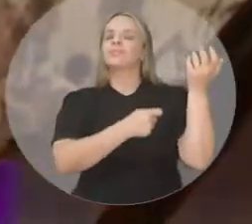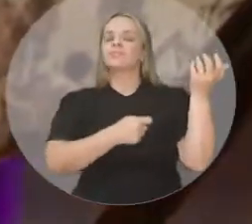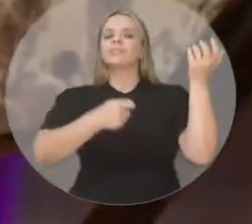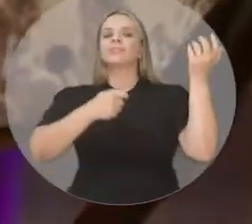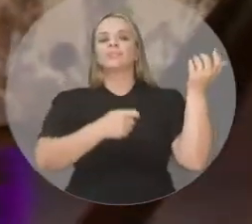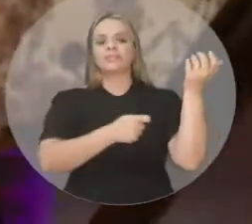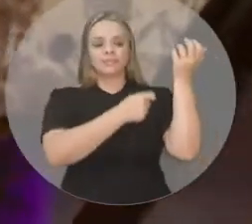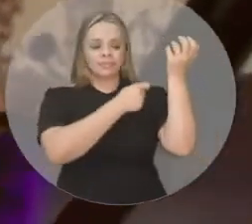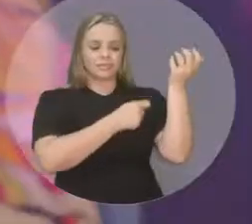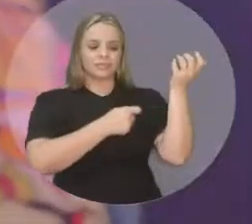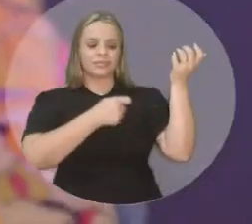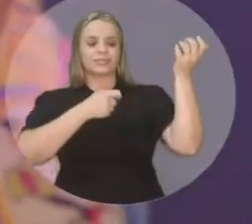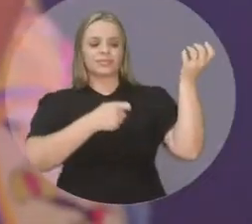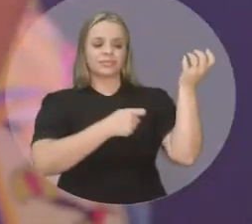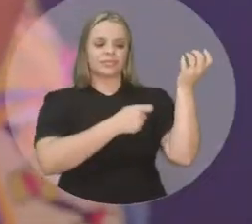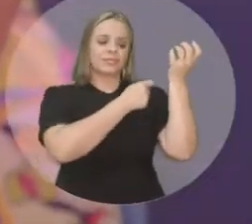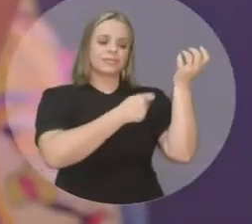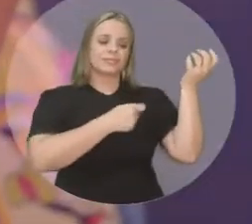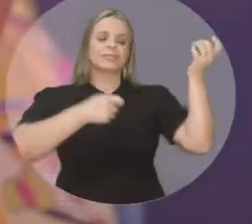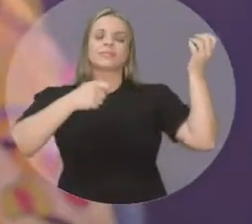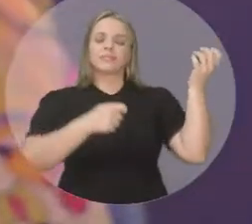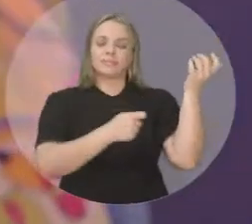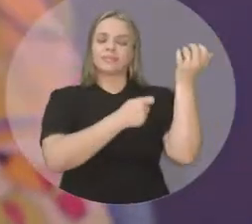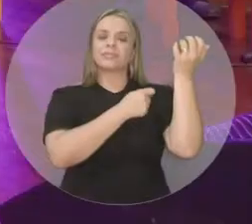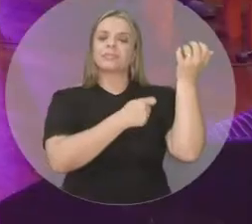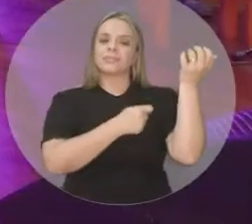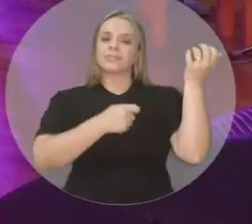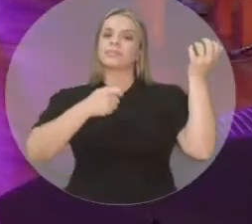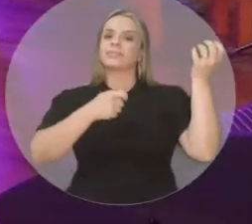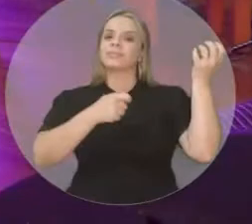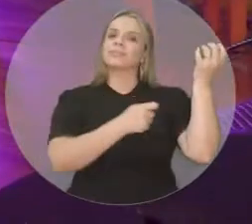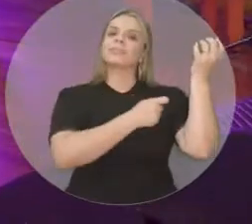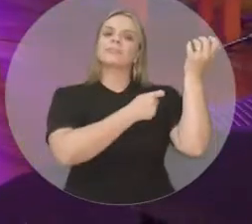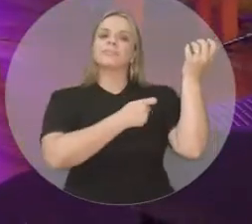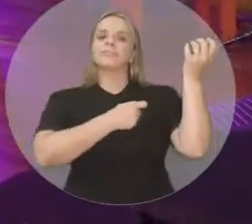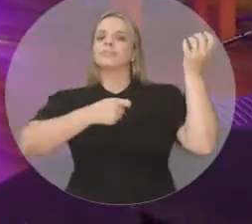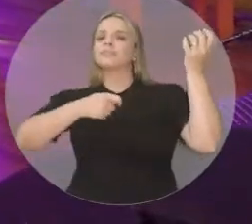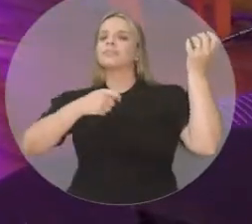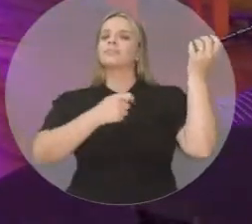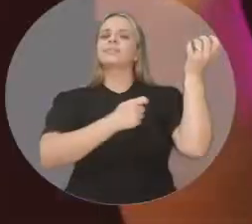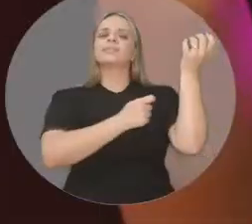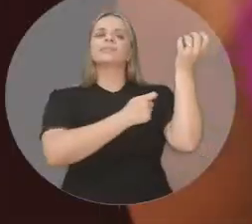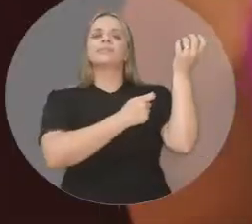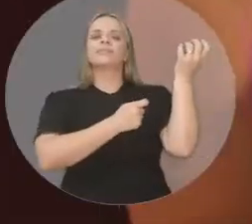No repique da viola, nossa história